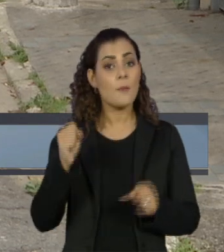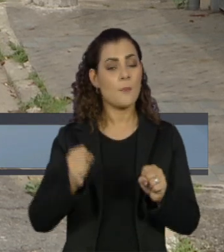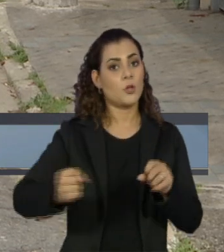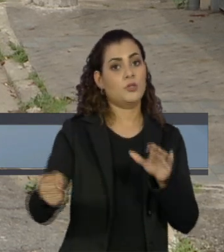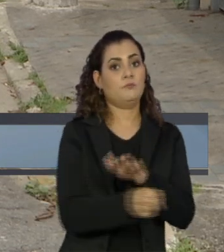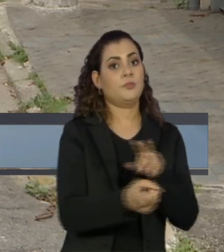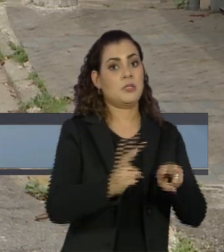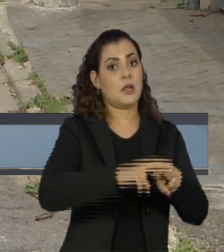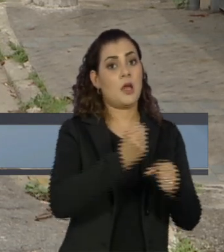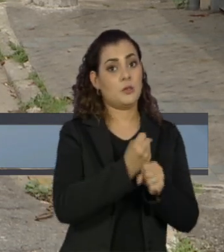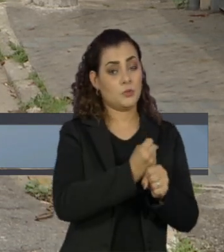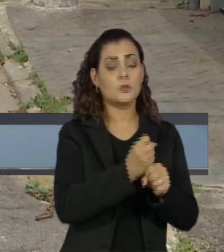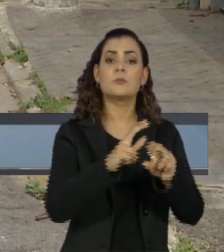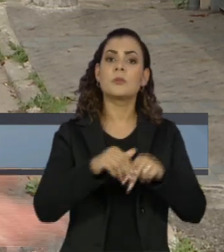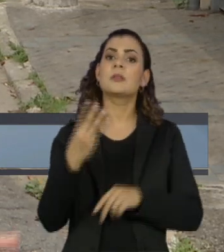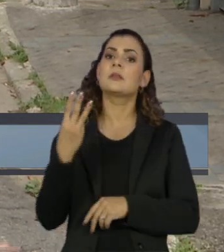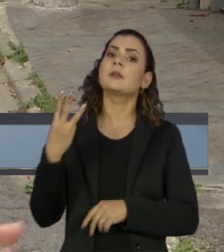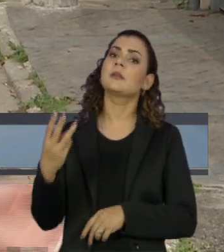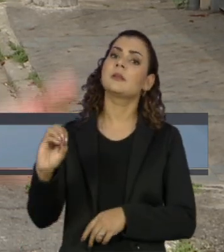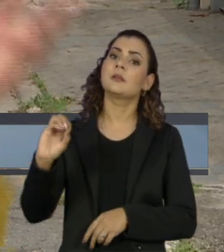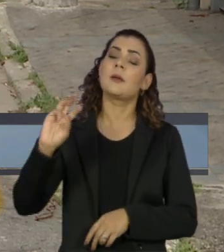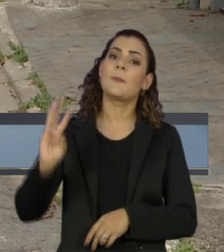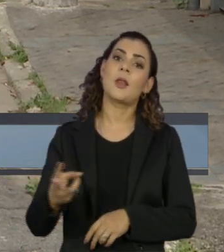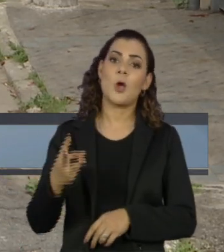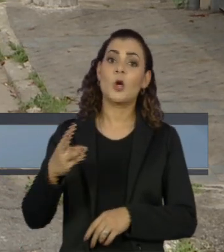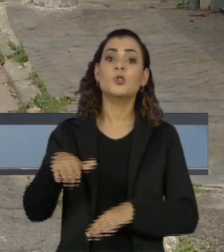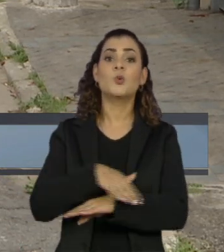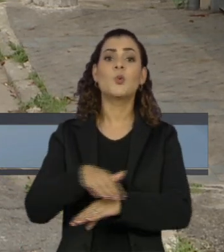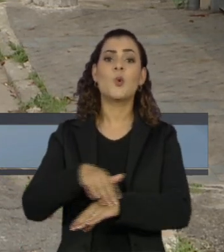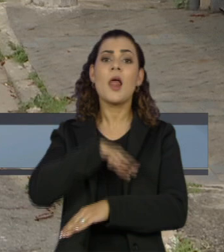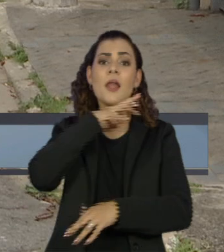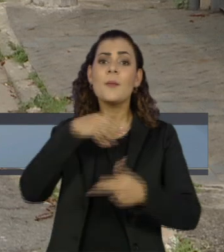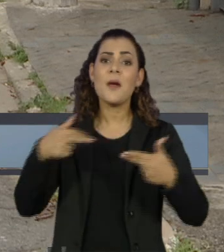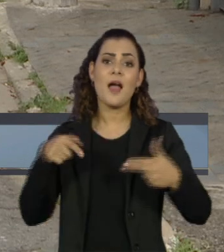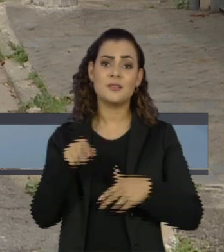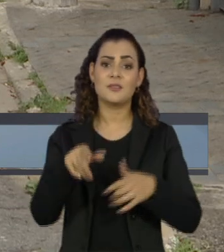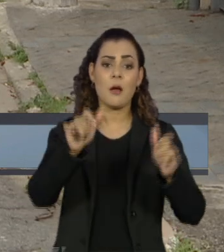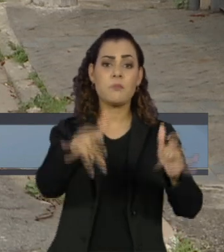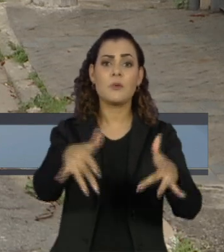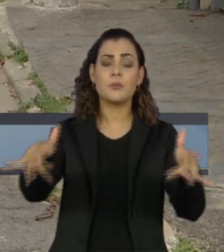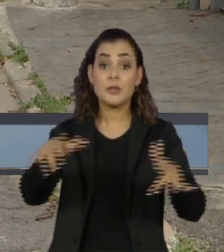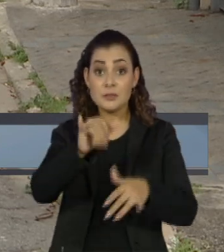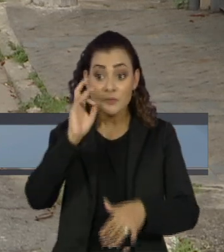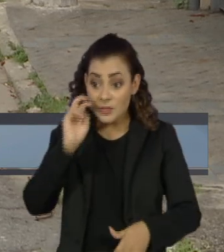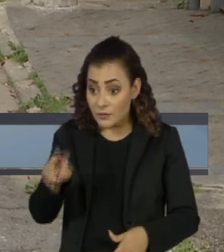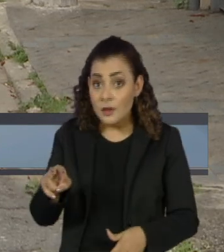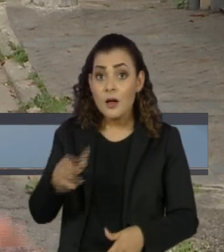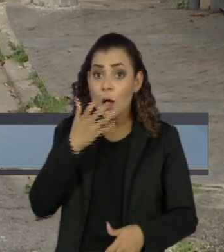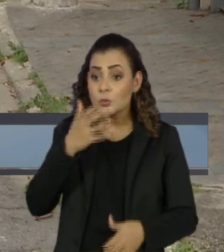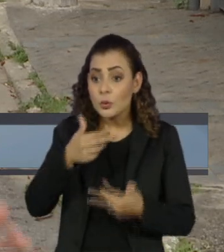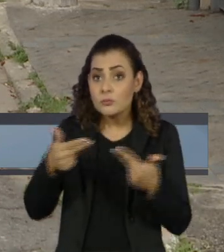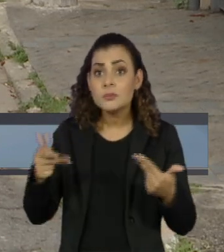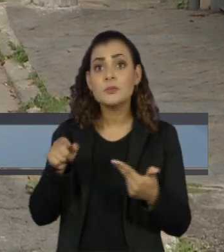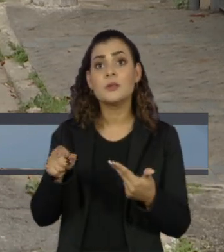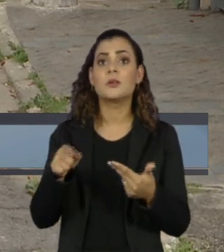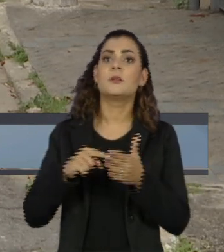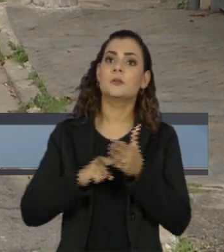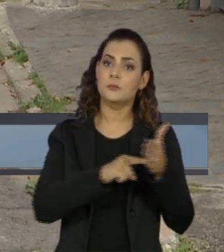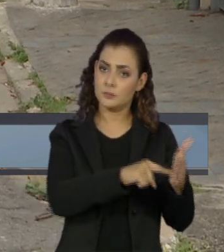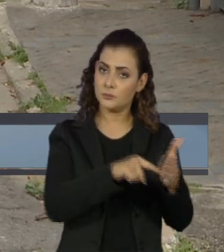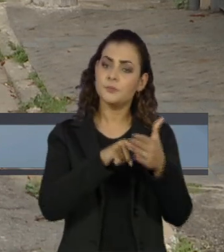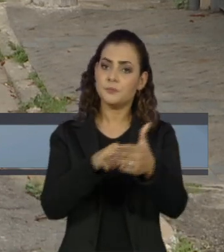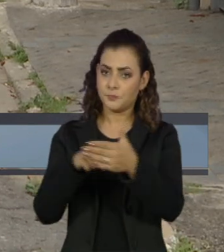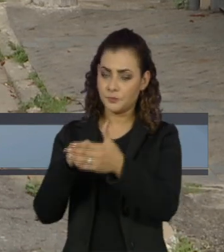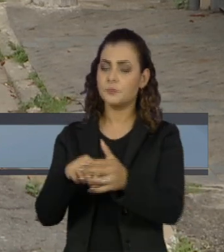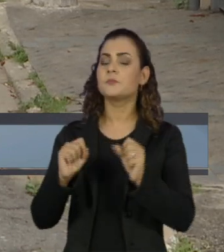atualmente há 30 milhões de animais vivendo nas ruas caso presencie um deles as denúncias podem